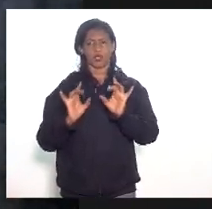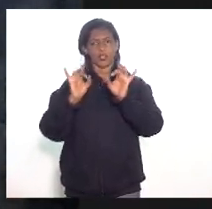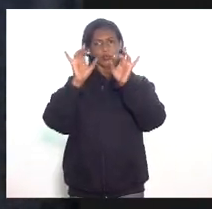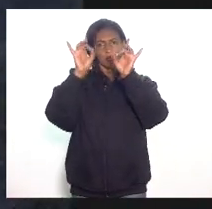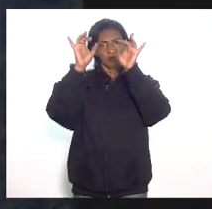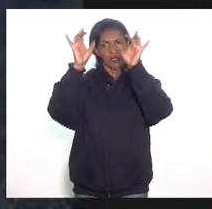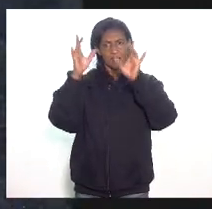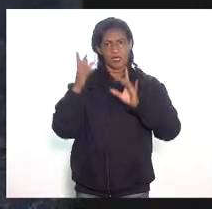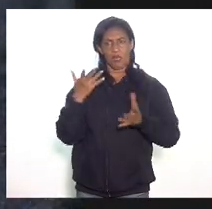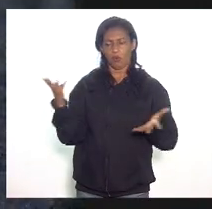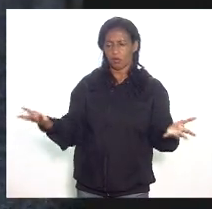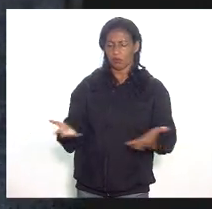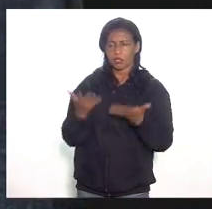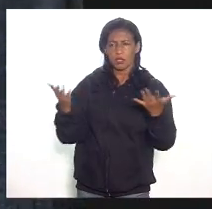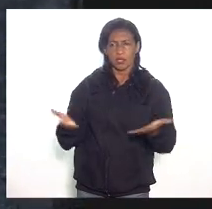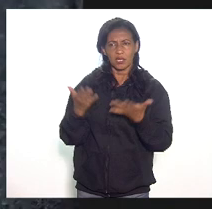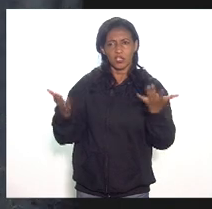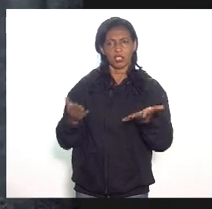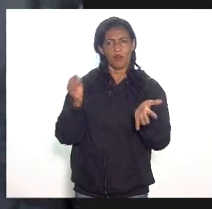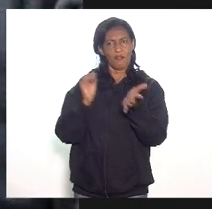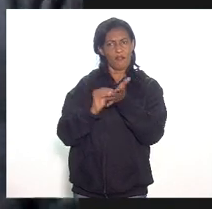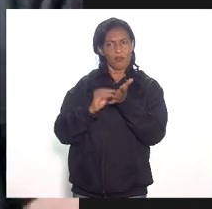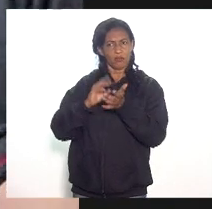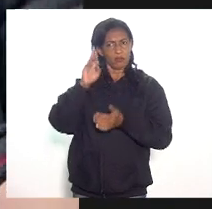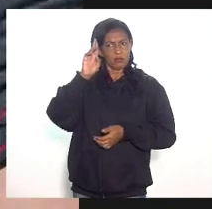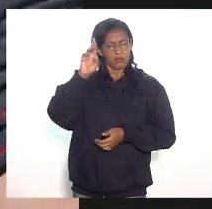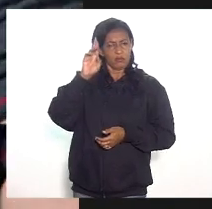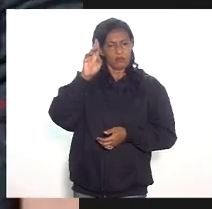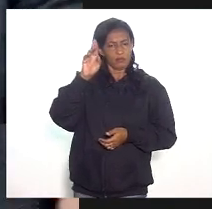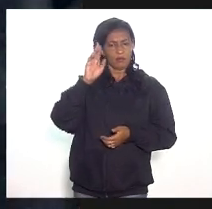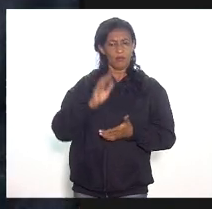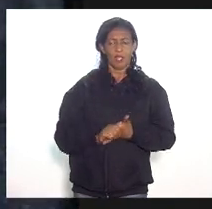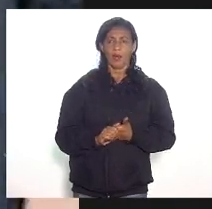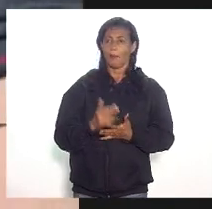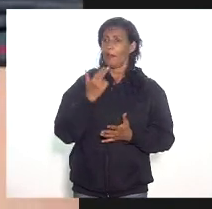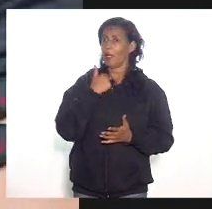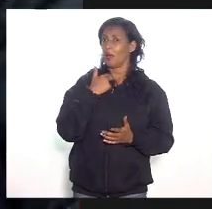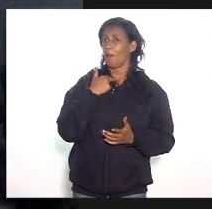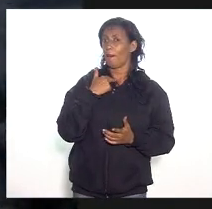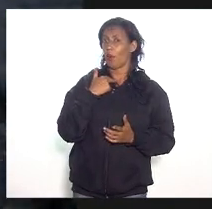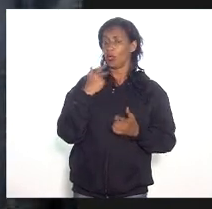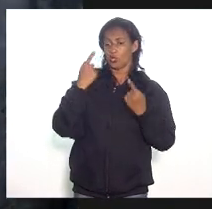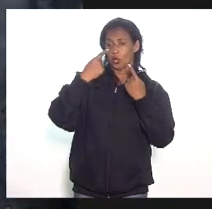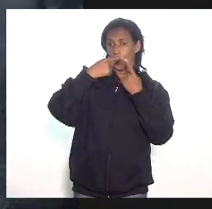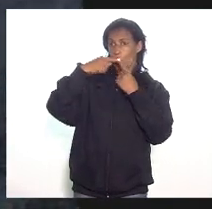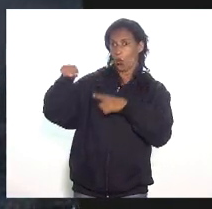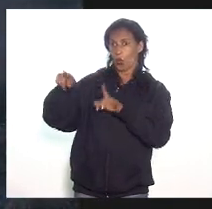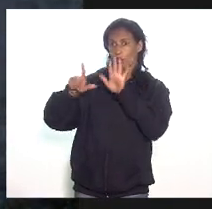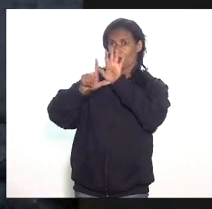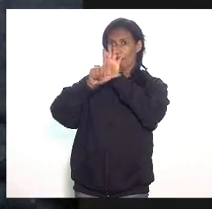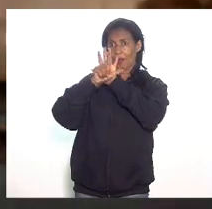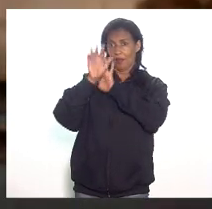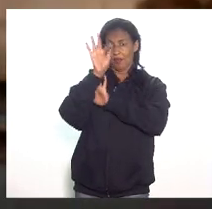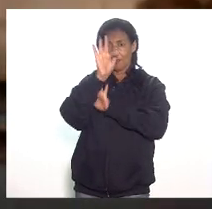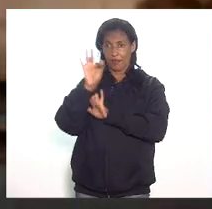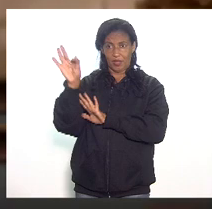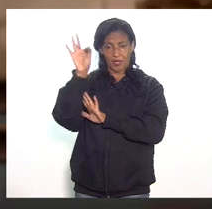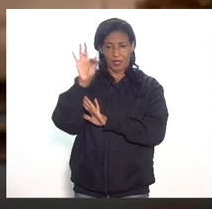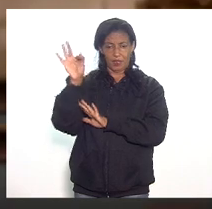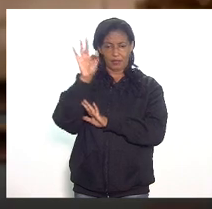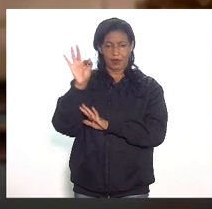incentiva demandas totalmente irresponsáveis, mas não é violando a lei federal que a gente vai mudar isso. Para concluir, por favor.